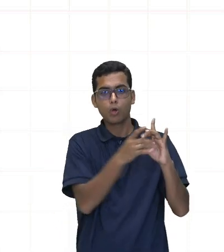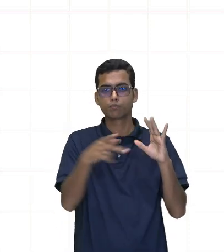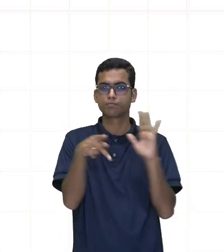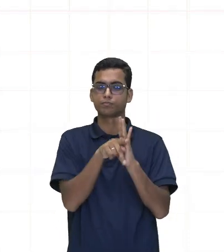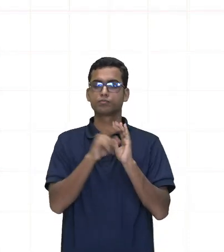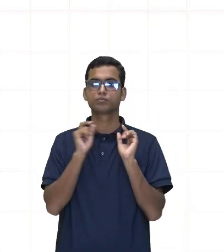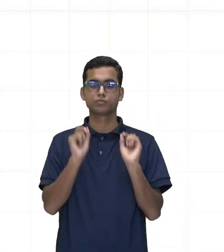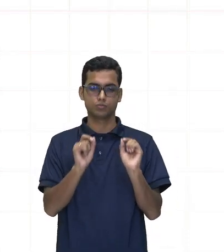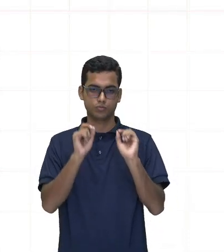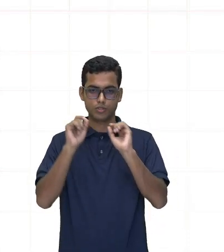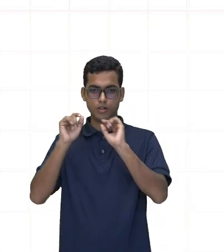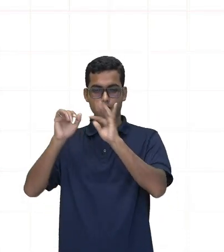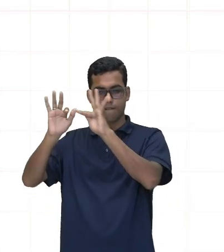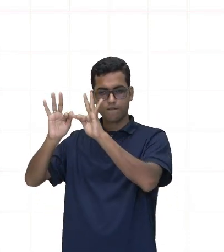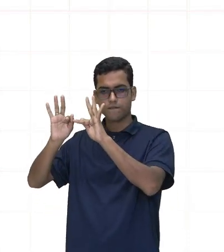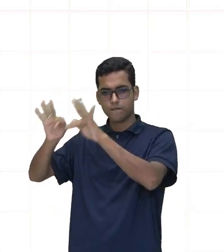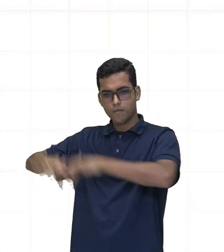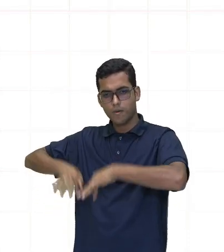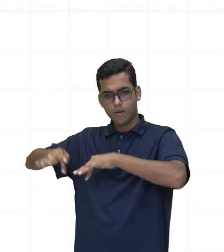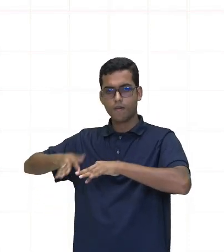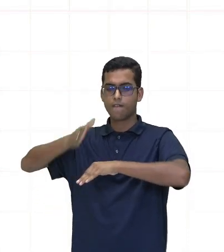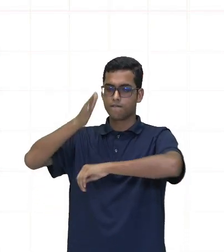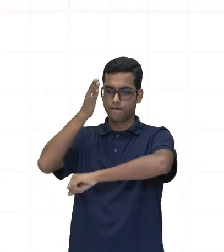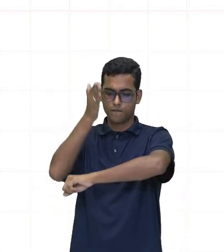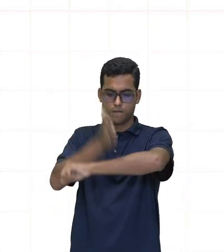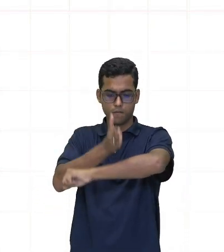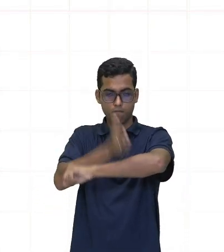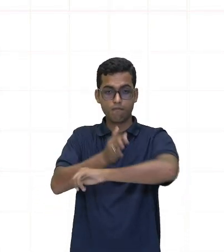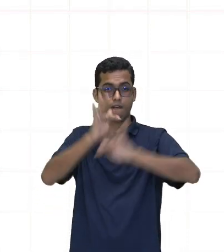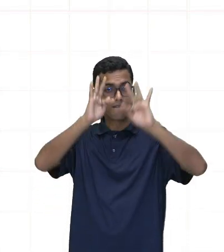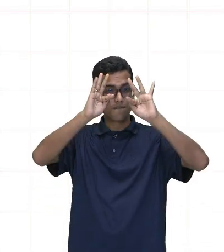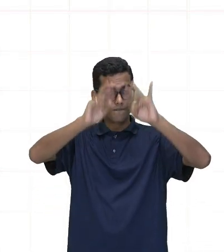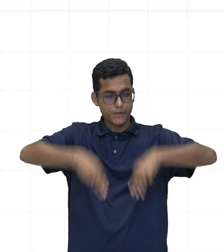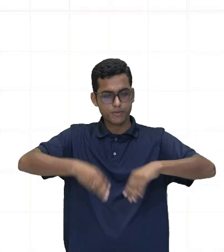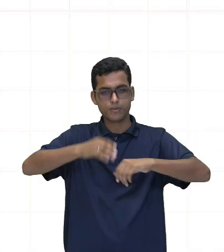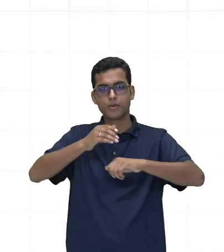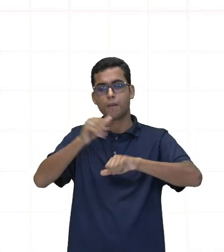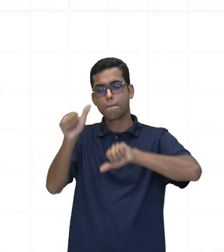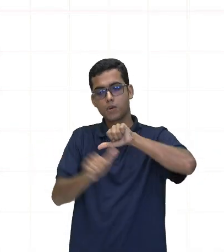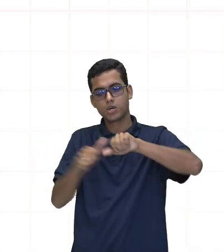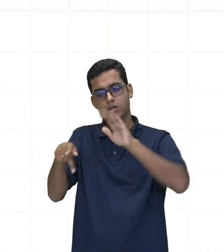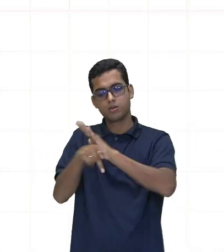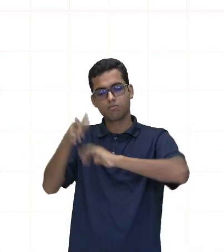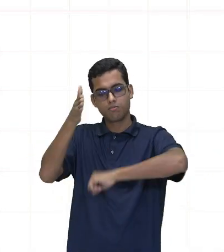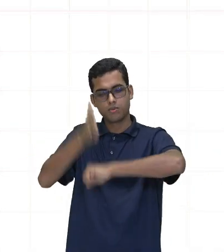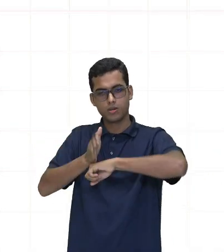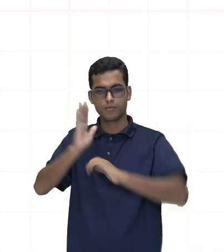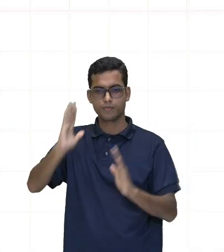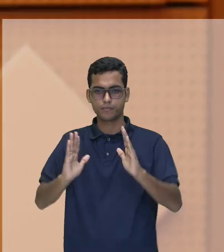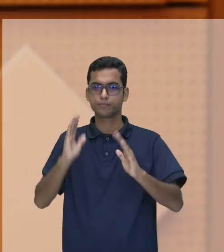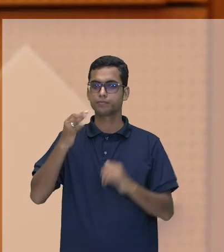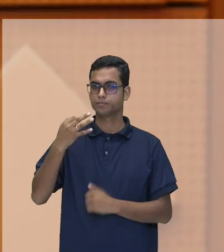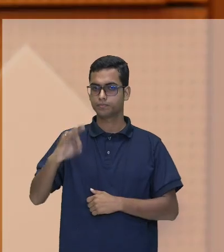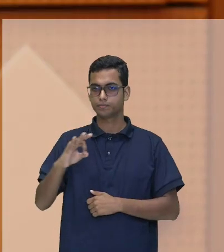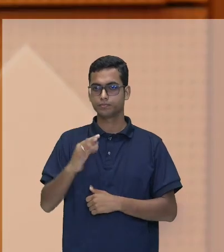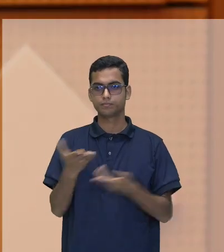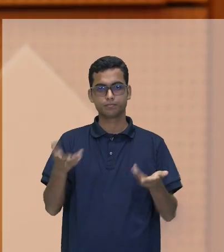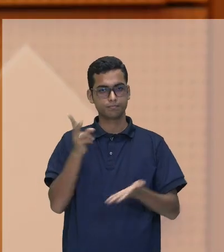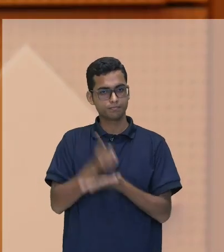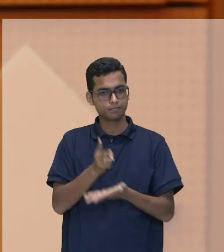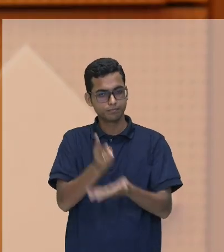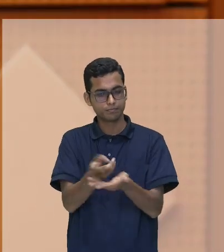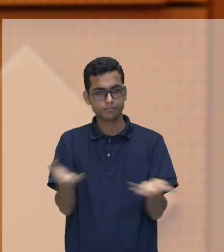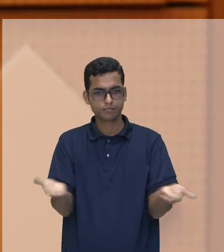são fundamentais para dinamizar a economia na Europa. Durante o